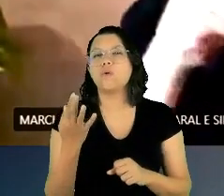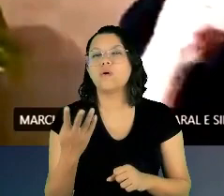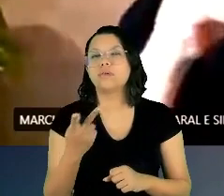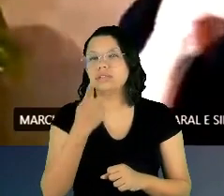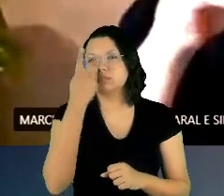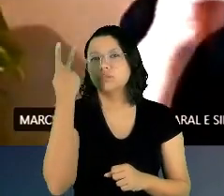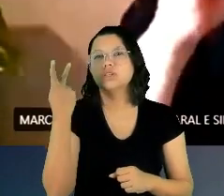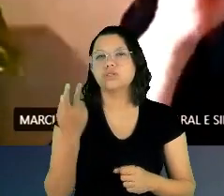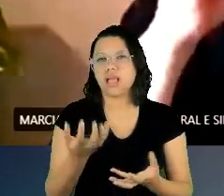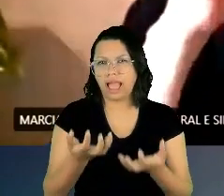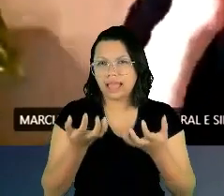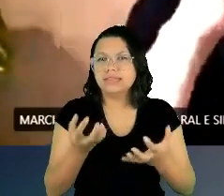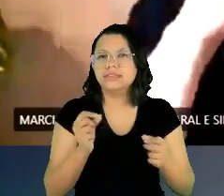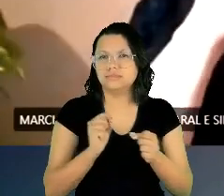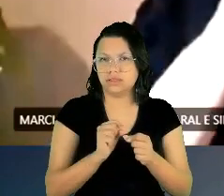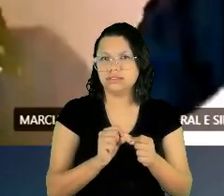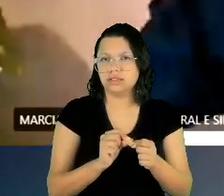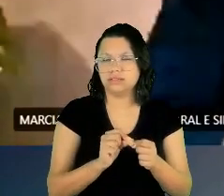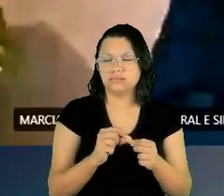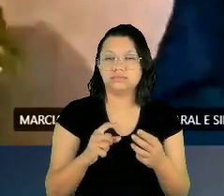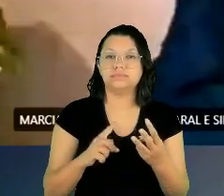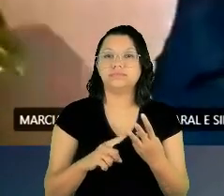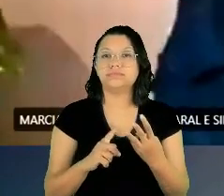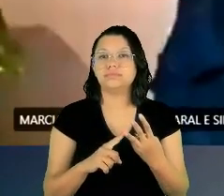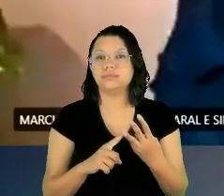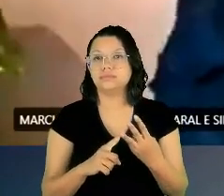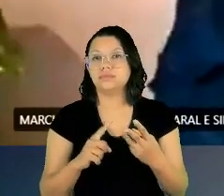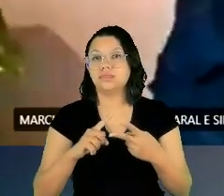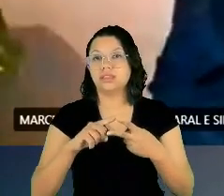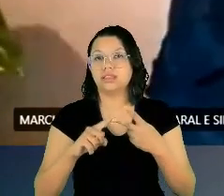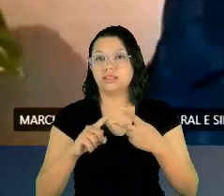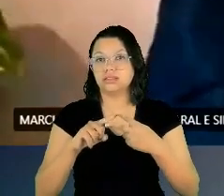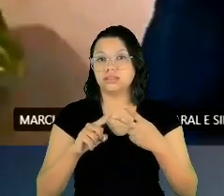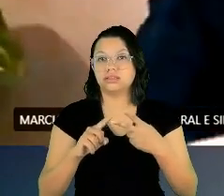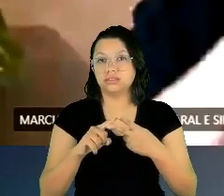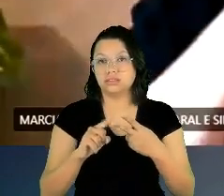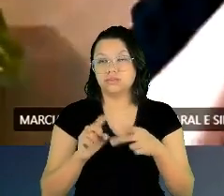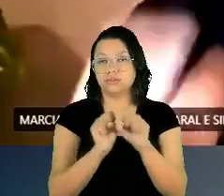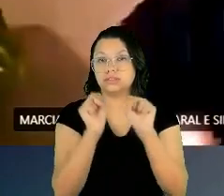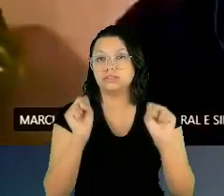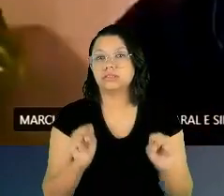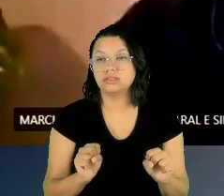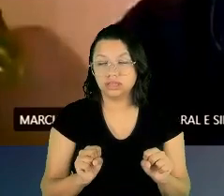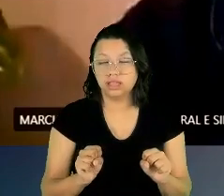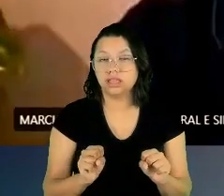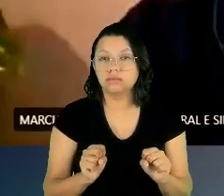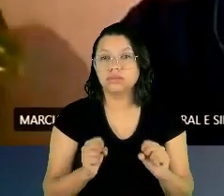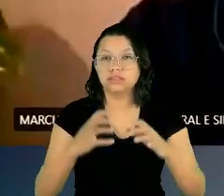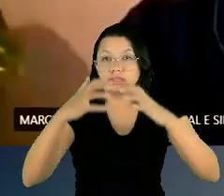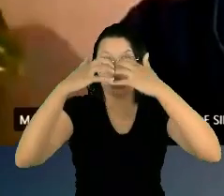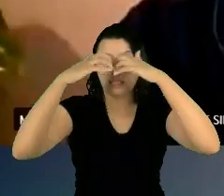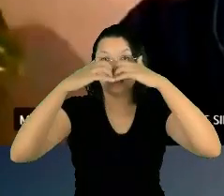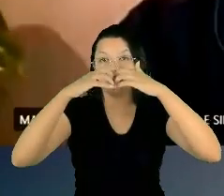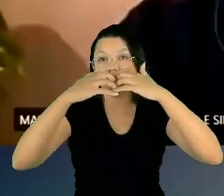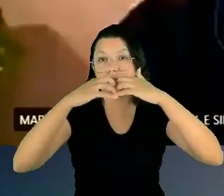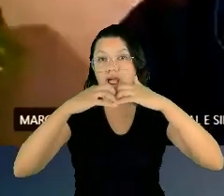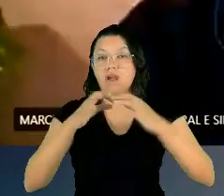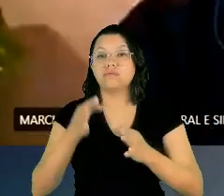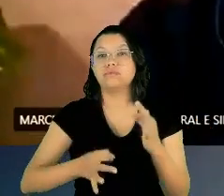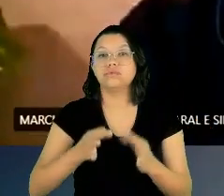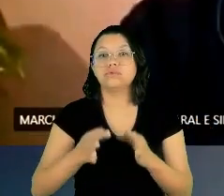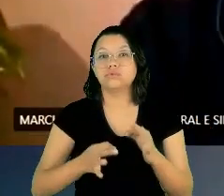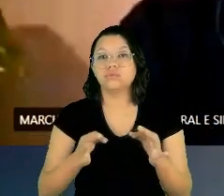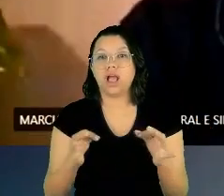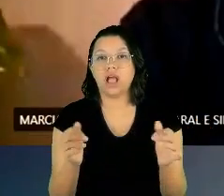intencionalidade, o quanto a pessoa agiu de forma intencional ou não, e aí esses 2 sistemas neurais